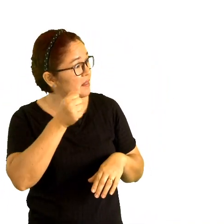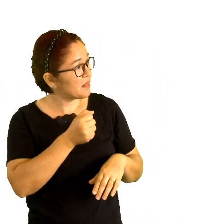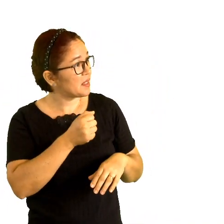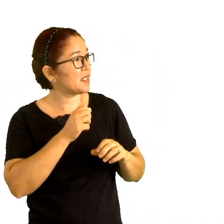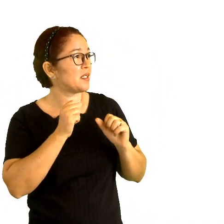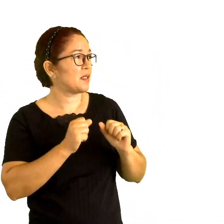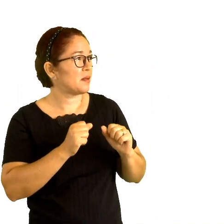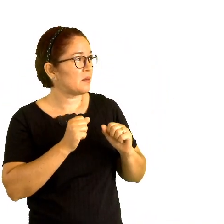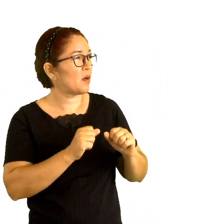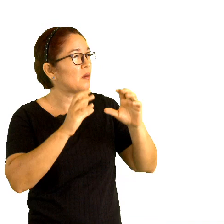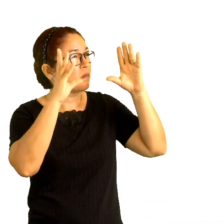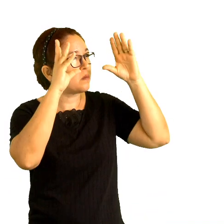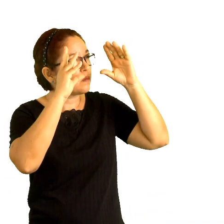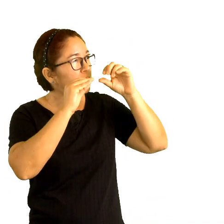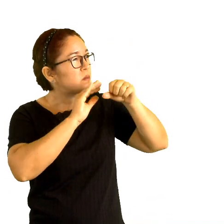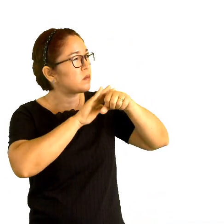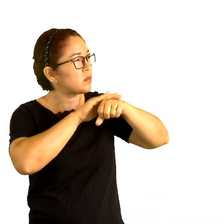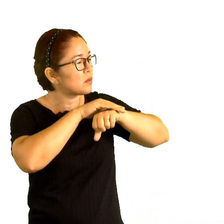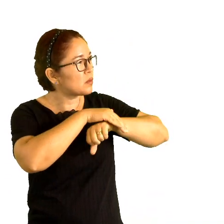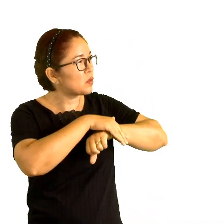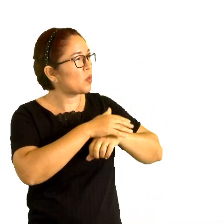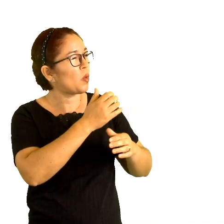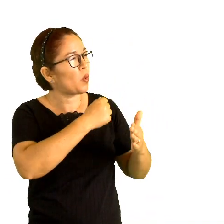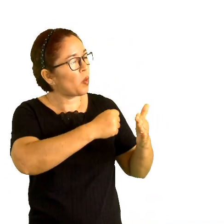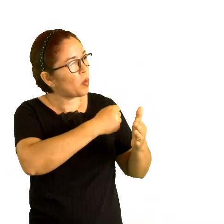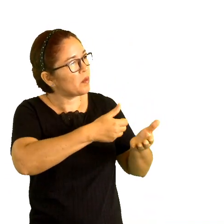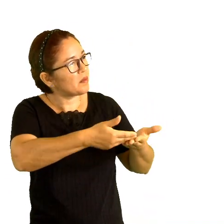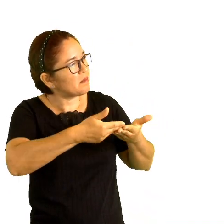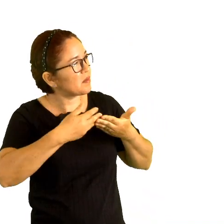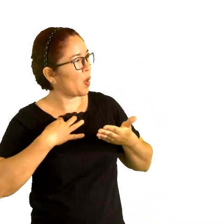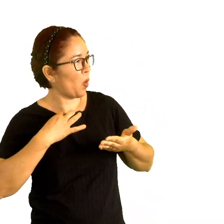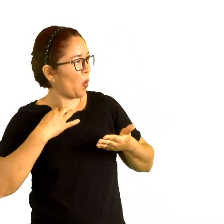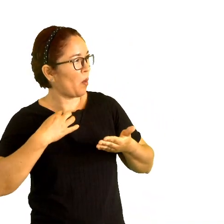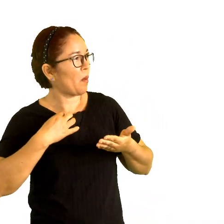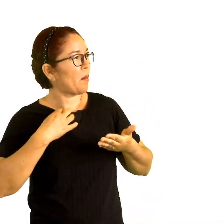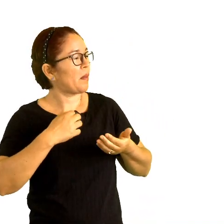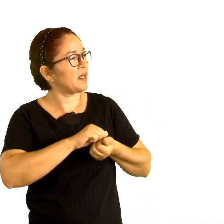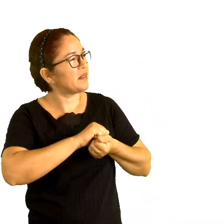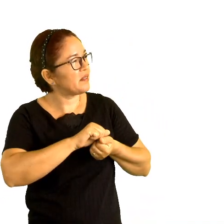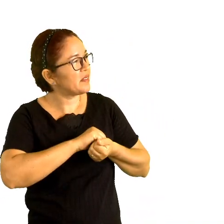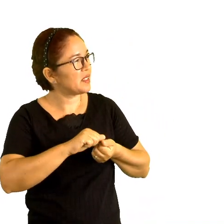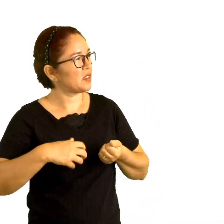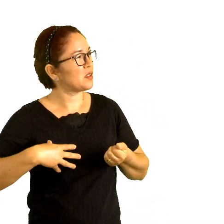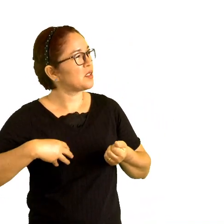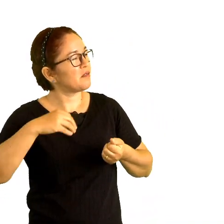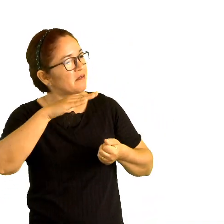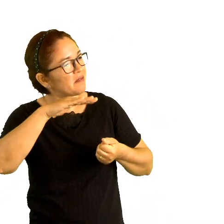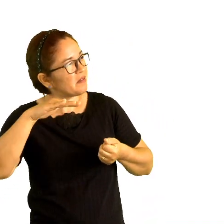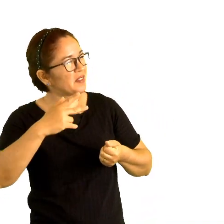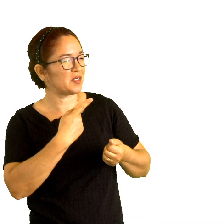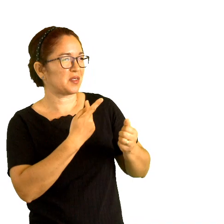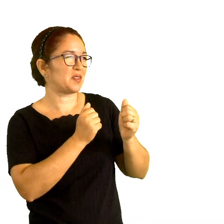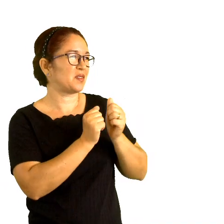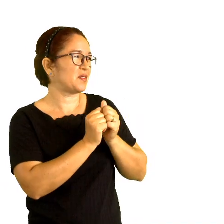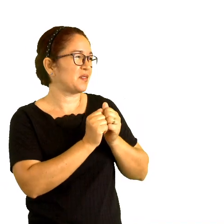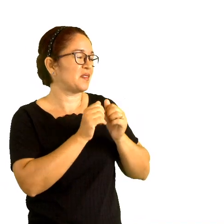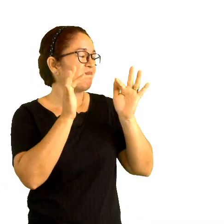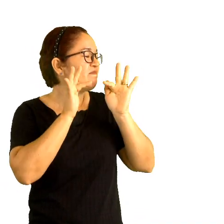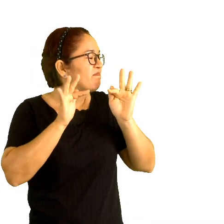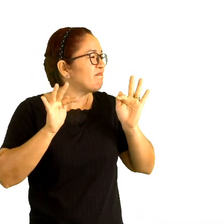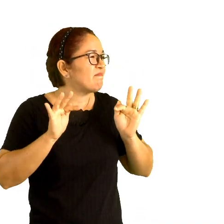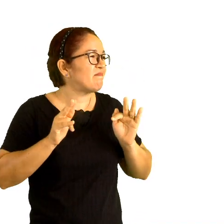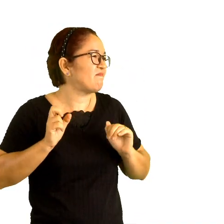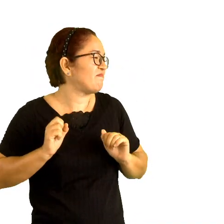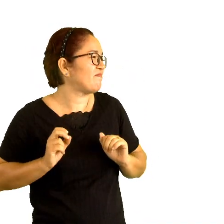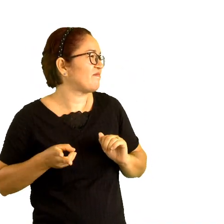meu jantar, lavarias as minhas roupas, criarias os nossos filhos e viveríamos felizes